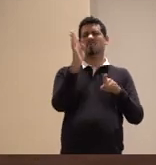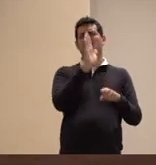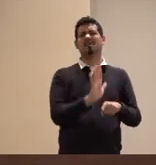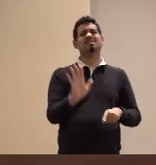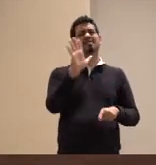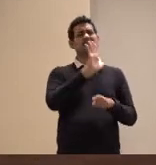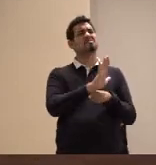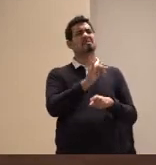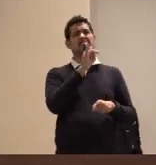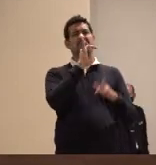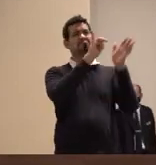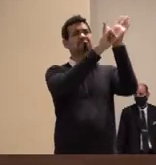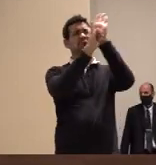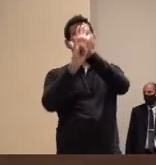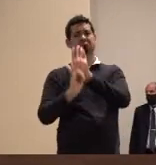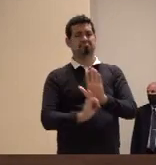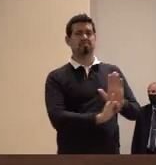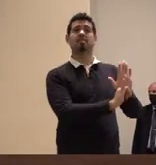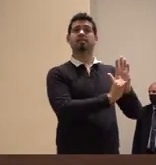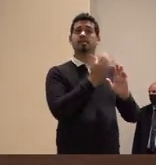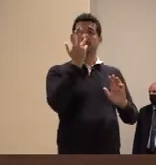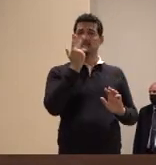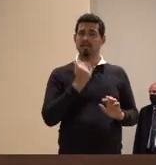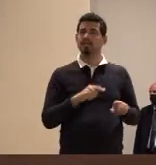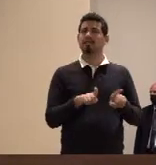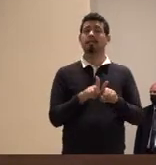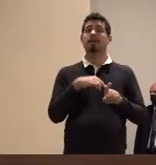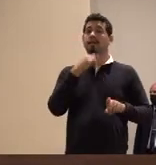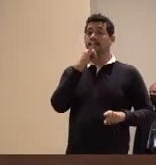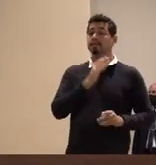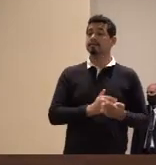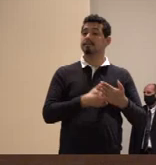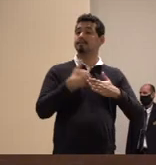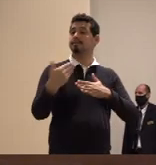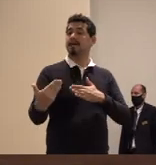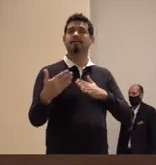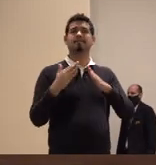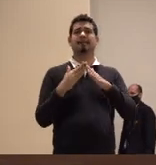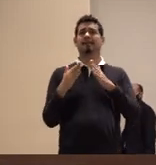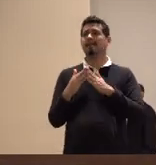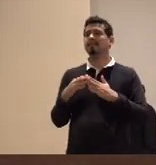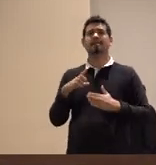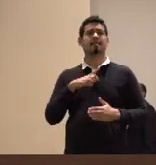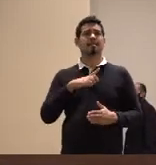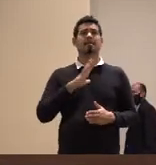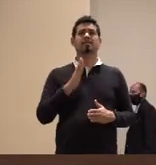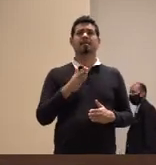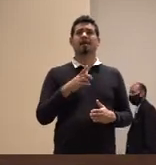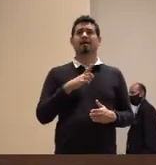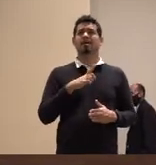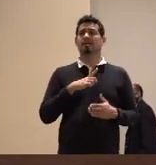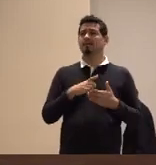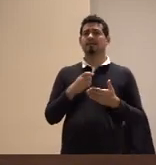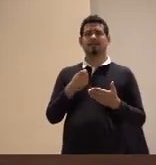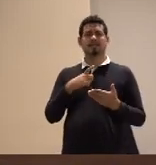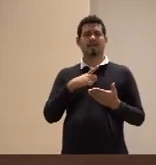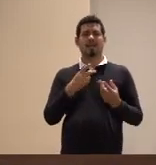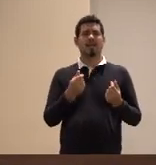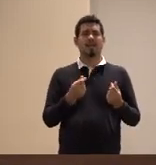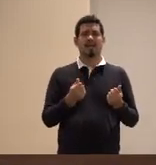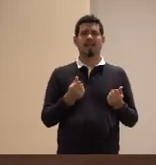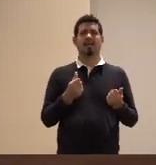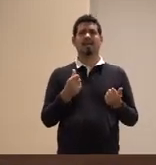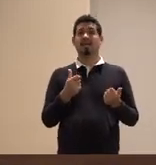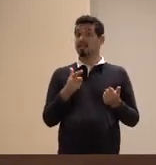muitos exemplos disso. De meninos e meninas que, ao sair do acolhimento, estavam com o diagnóstico que tinham,